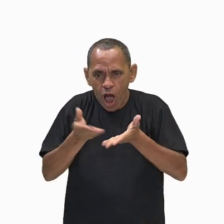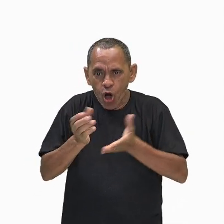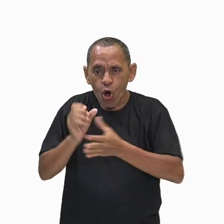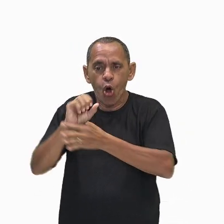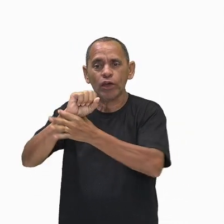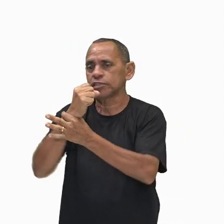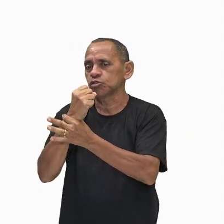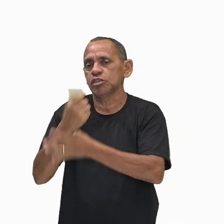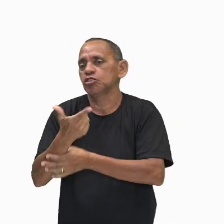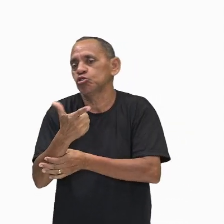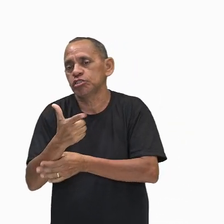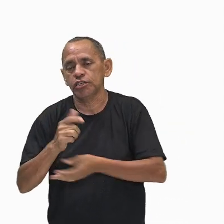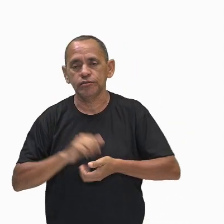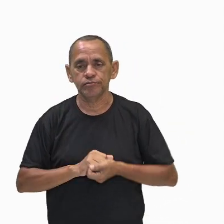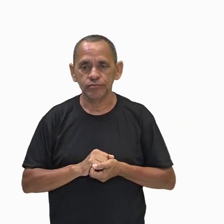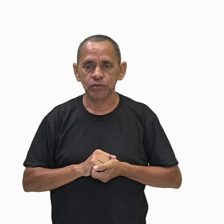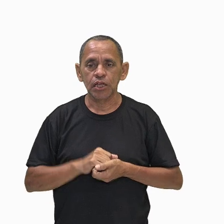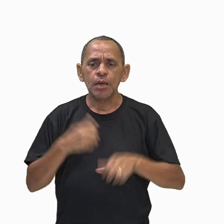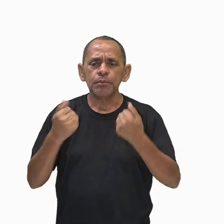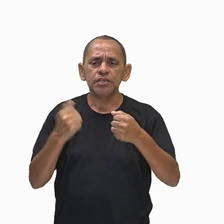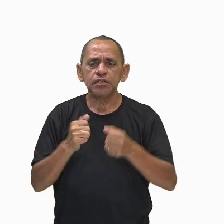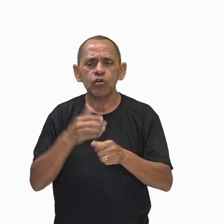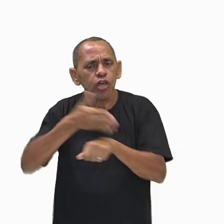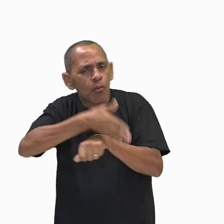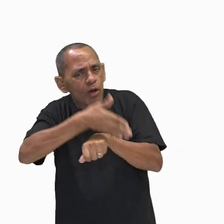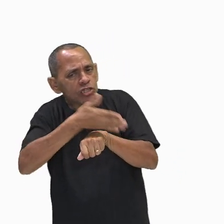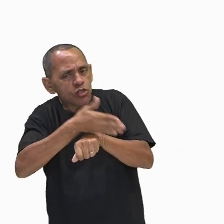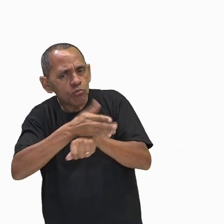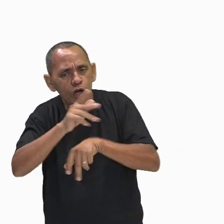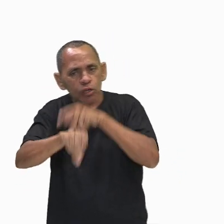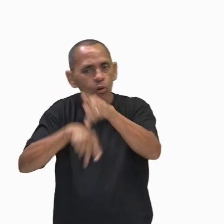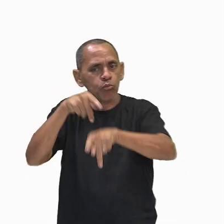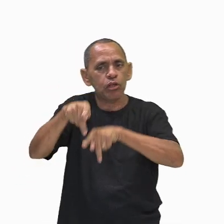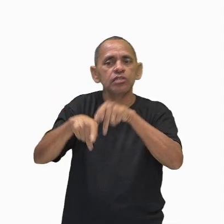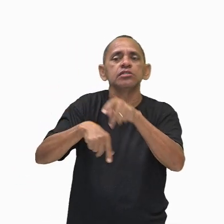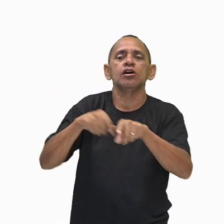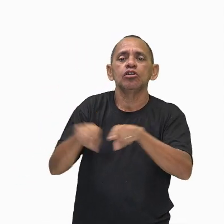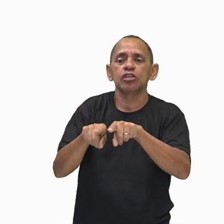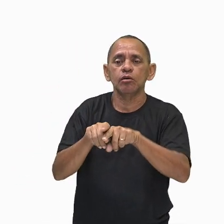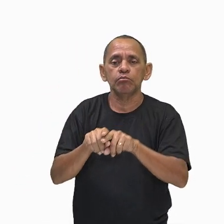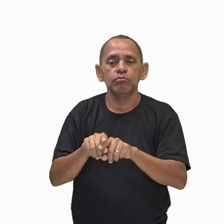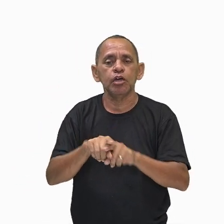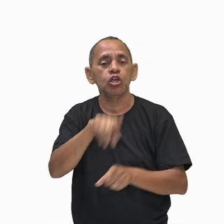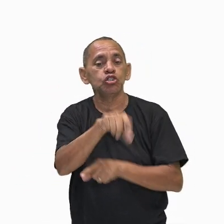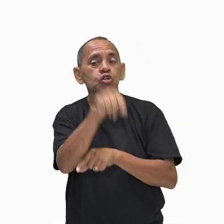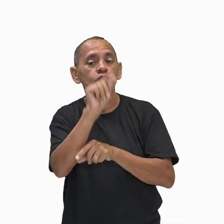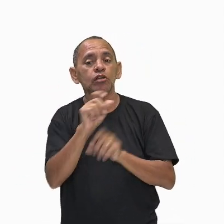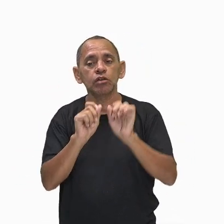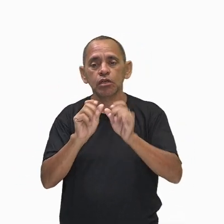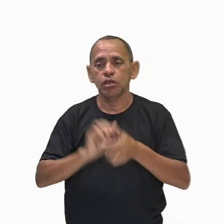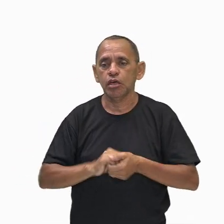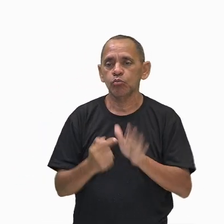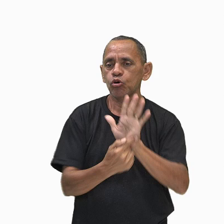presente, tá? Porque fazem parte, então, dessa população. Cabe destacar que parte das ideias pela independência, elas